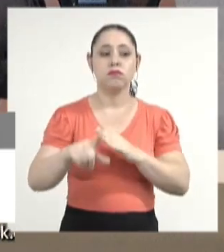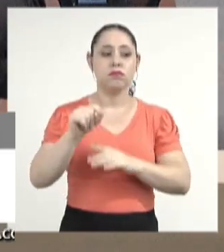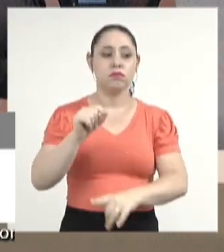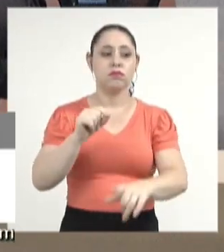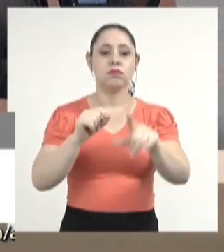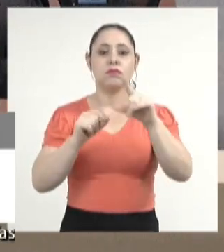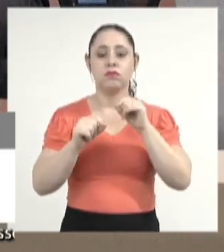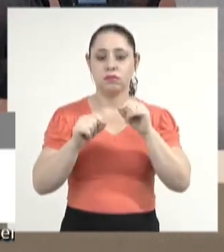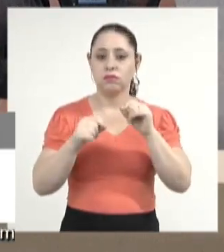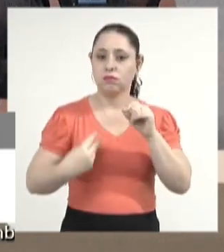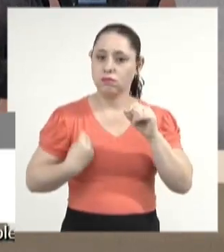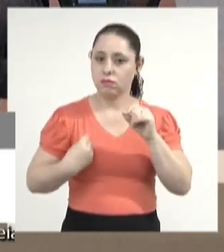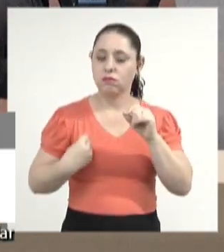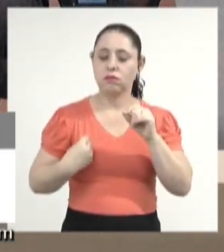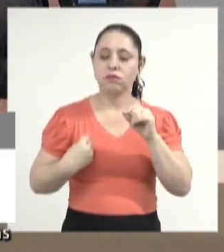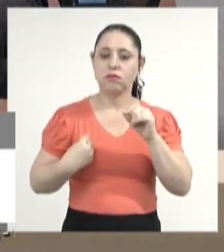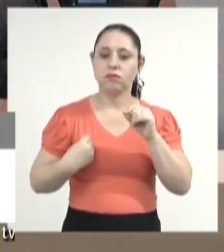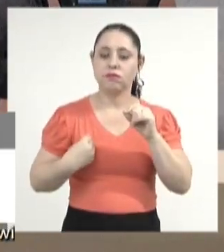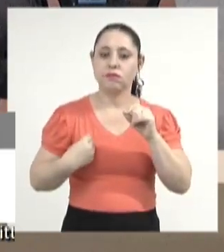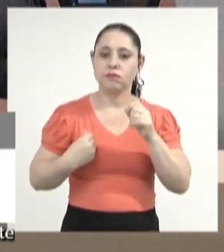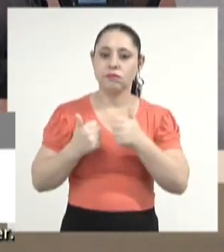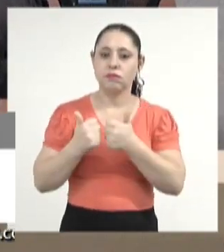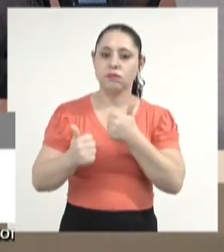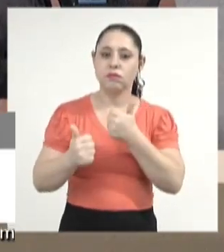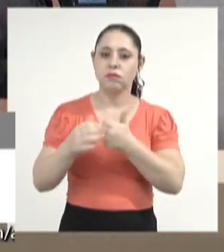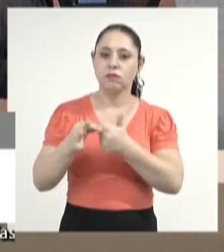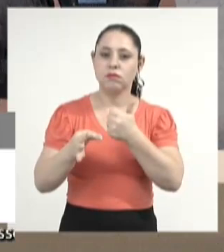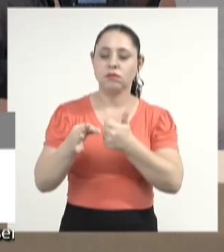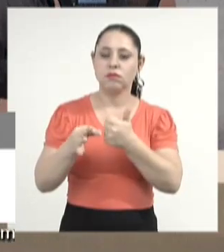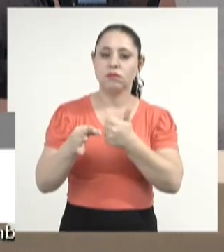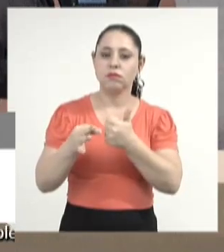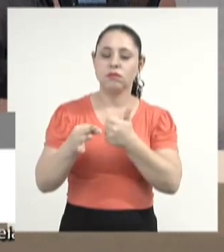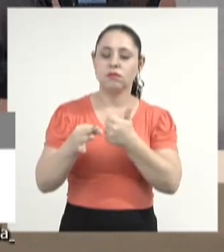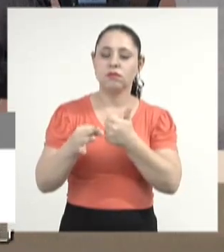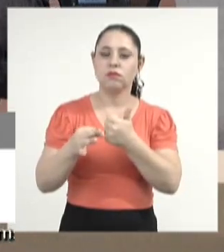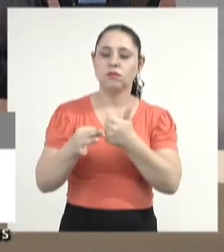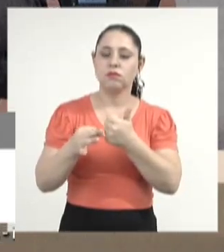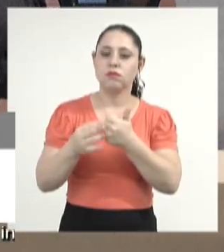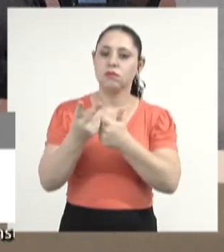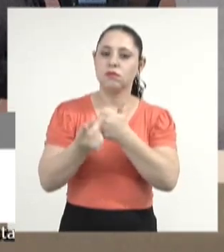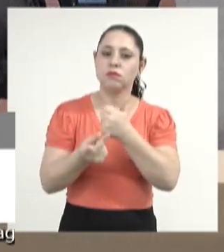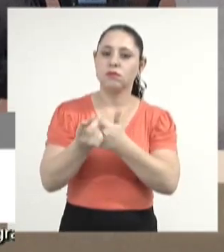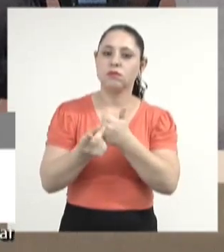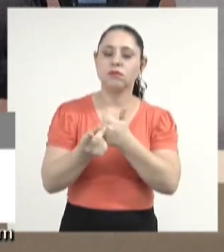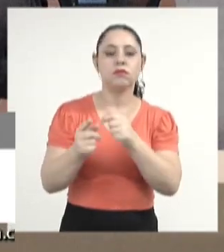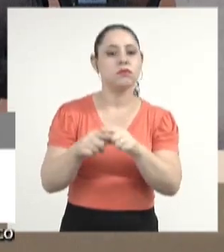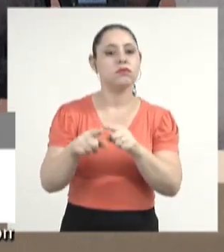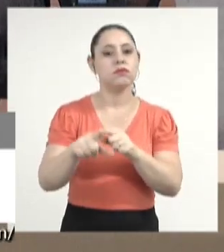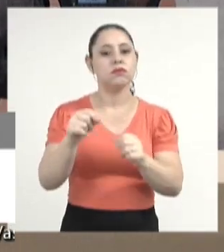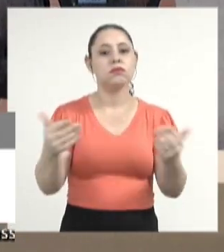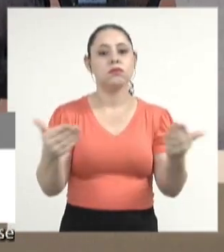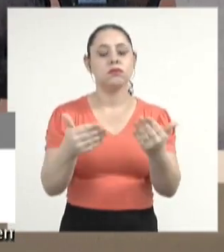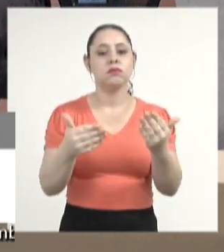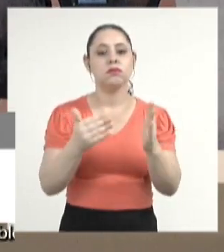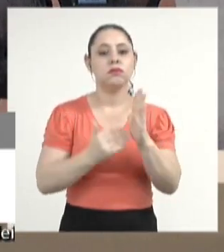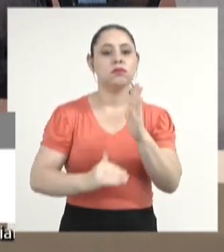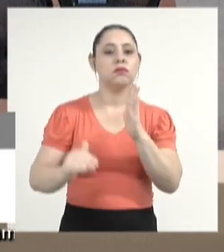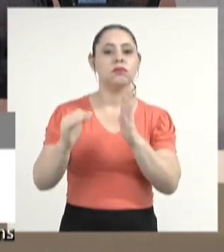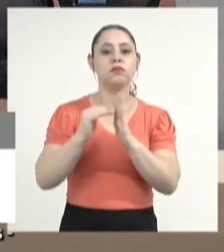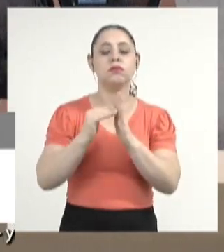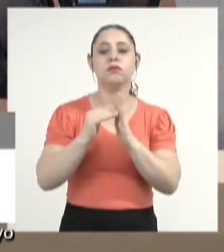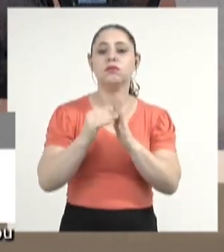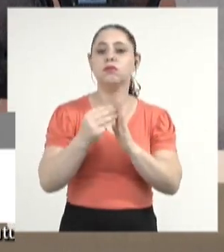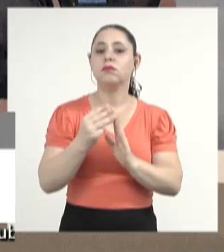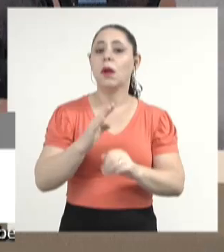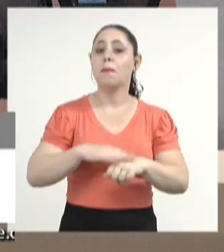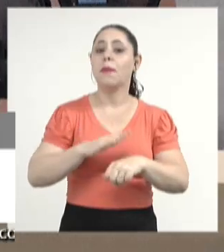e nomeação dos membros dos tribunais. Portanto, a idade para a escolha dos conselheiros do Tribunal de Contas do Estado passará a ser de mais